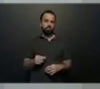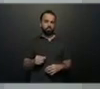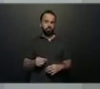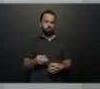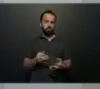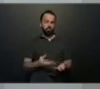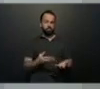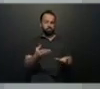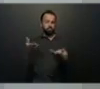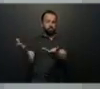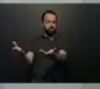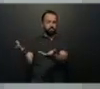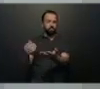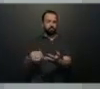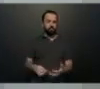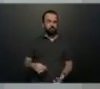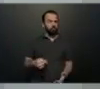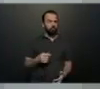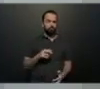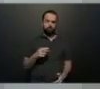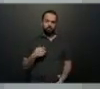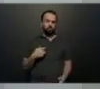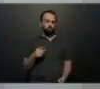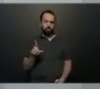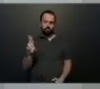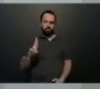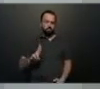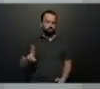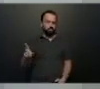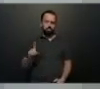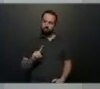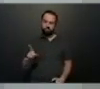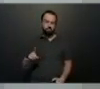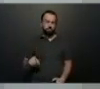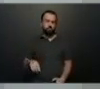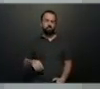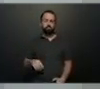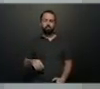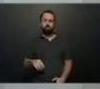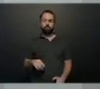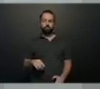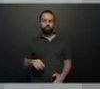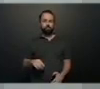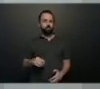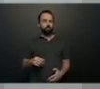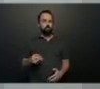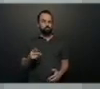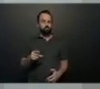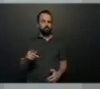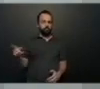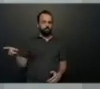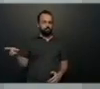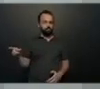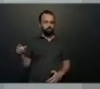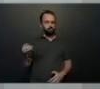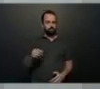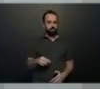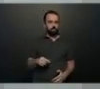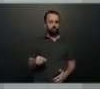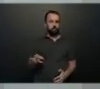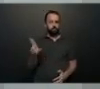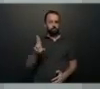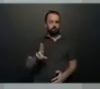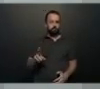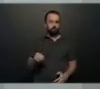você dar para alguém aquilo que você não quer mais, porque pode ser que para outra pessoa ainda tenha